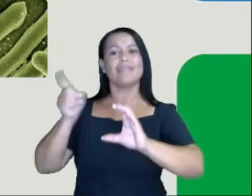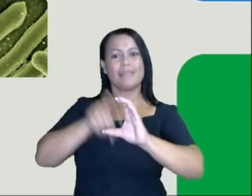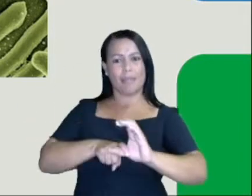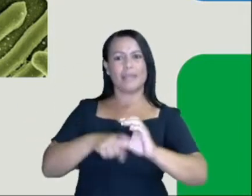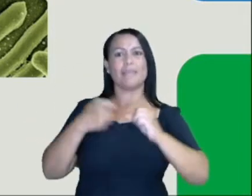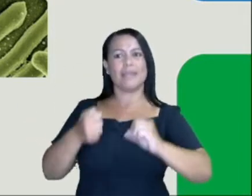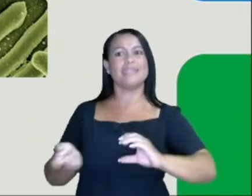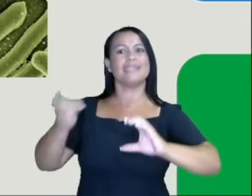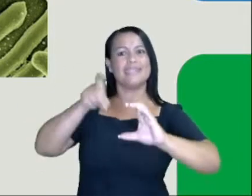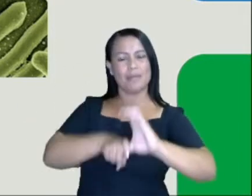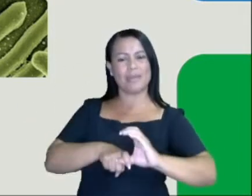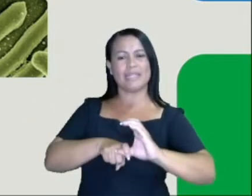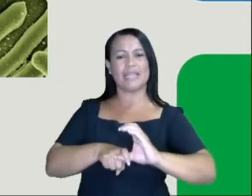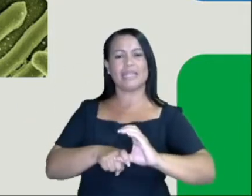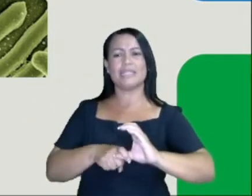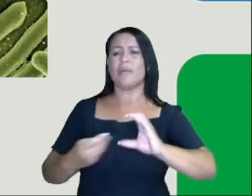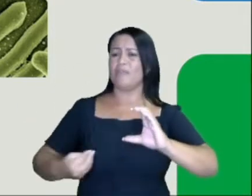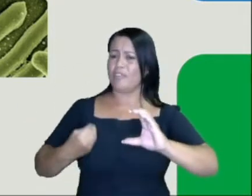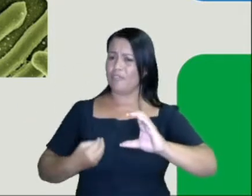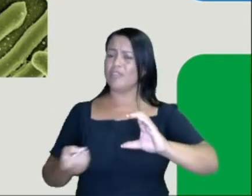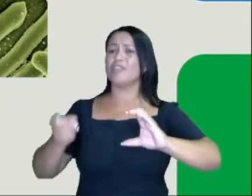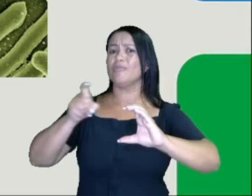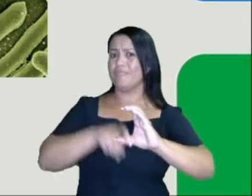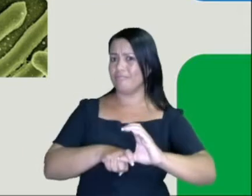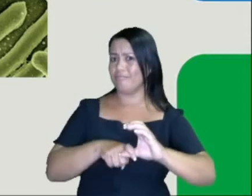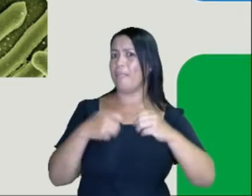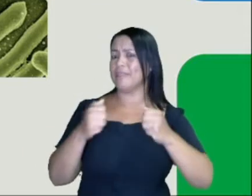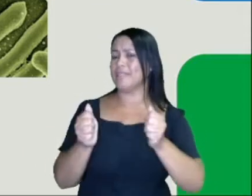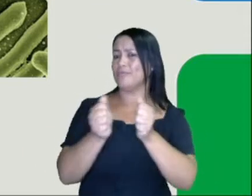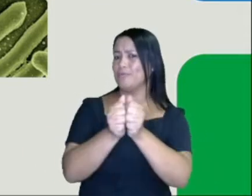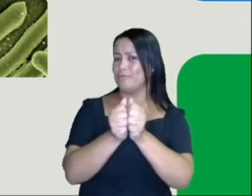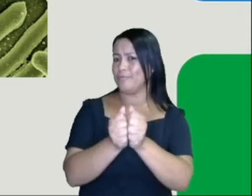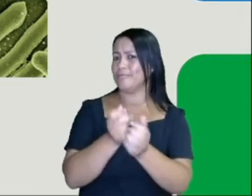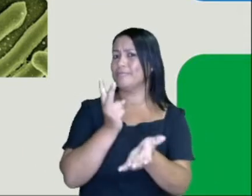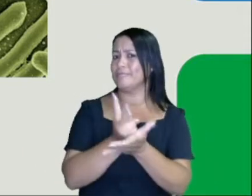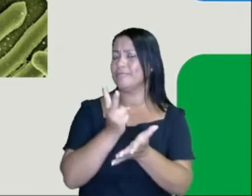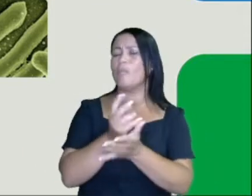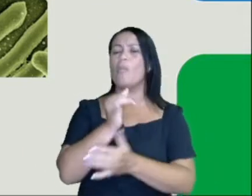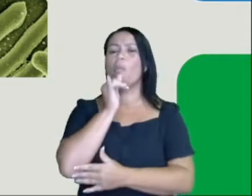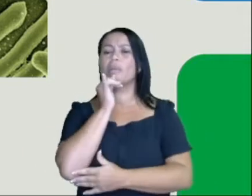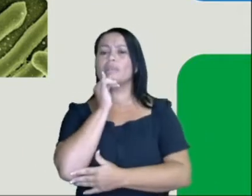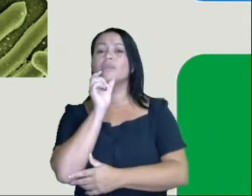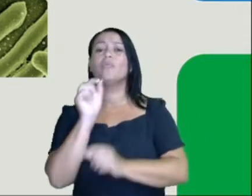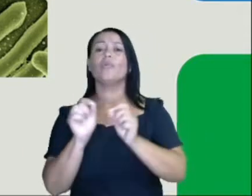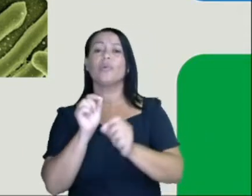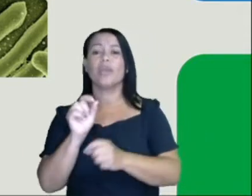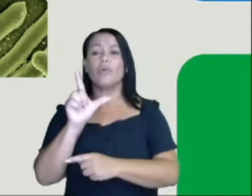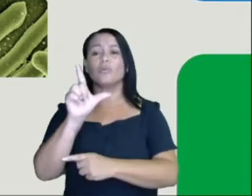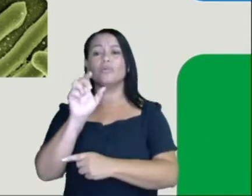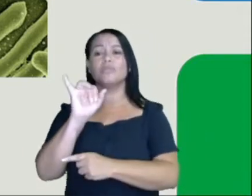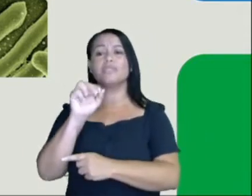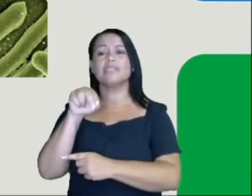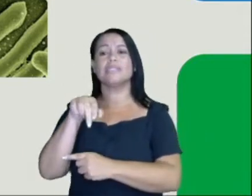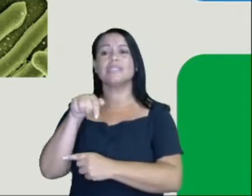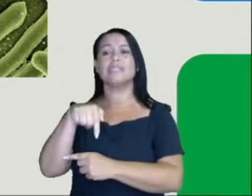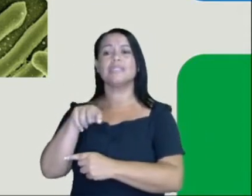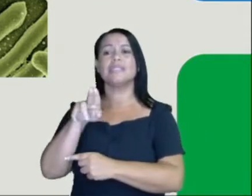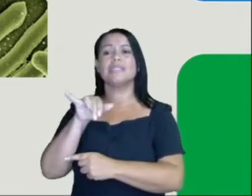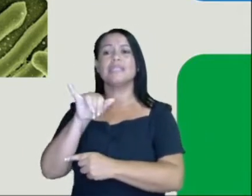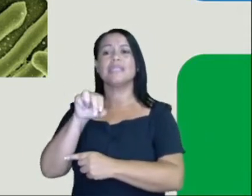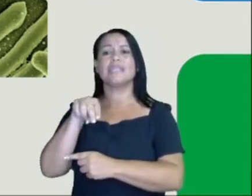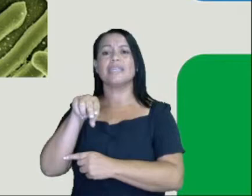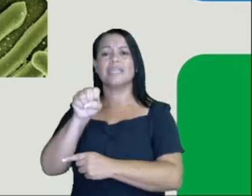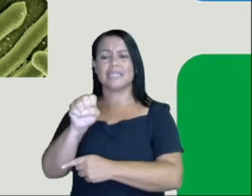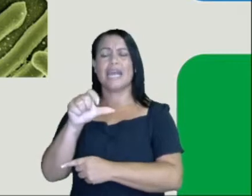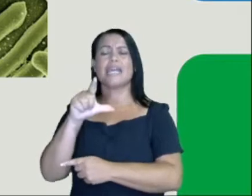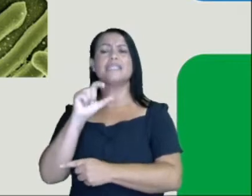No mutualismo, um não vive sem o outro. Exemplo disso são líquens. O que são líquens?